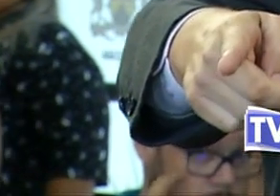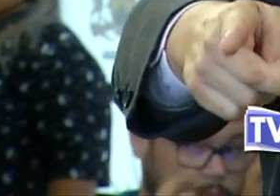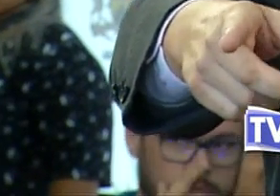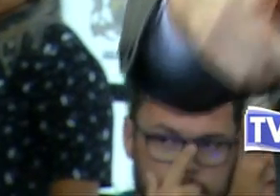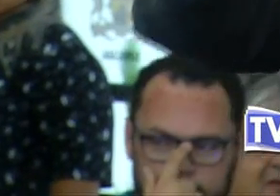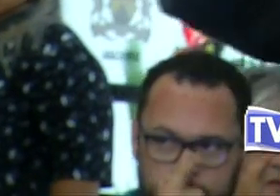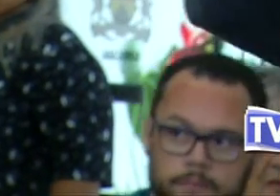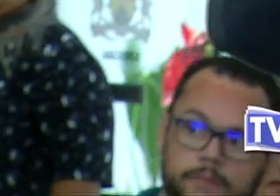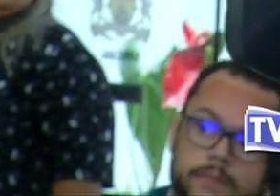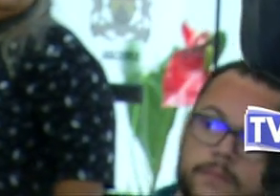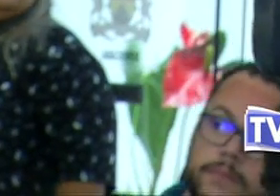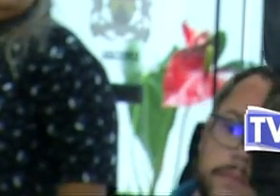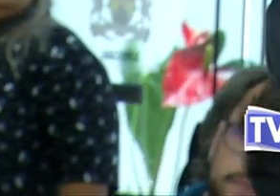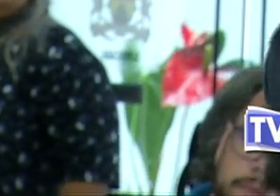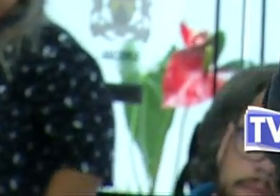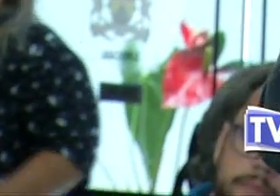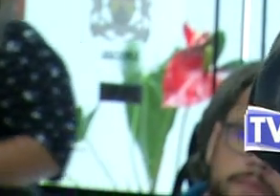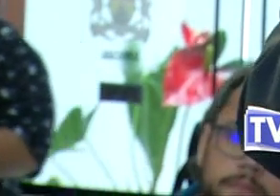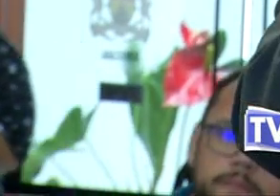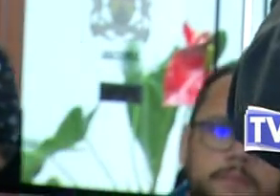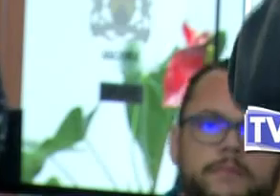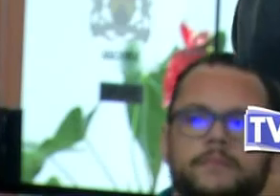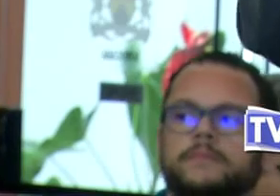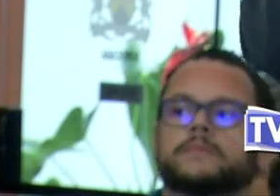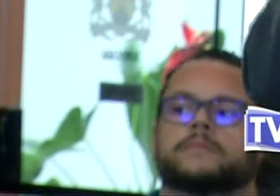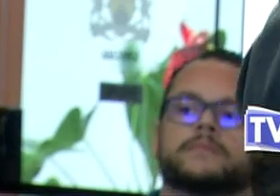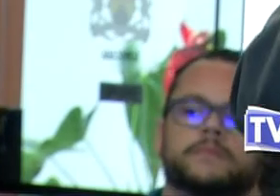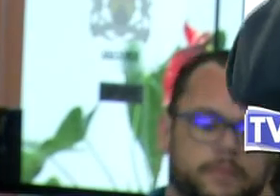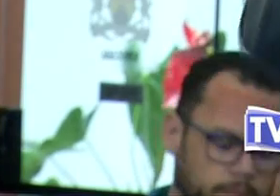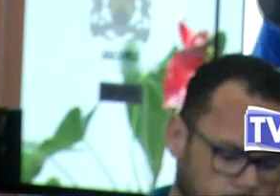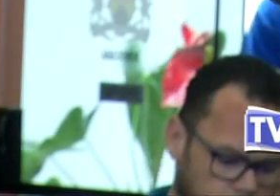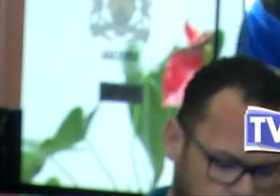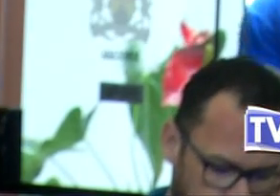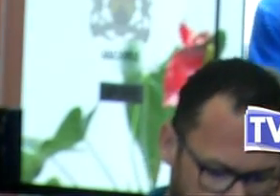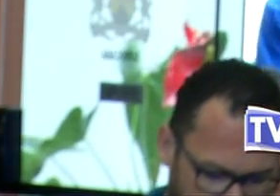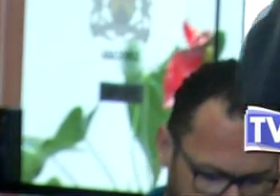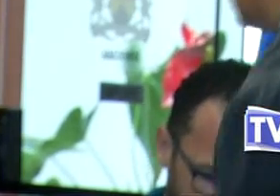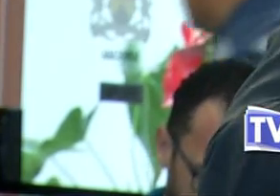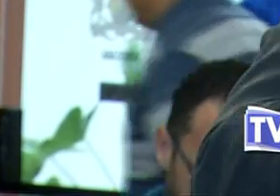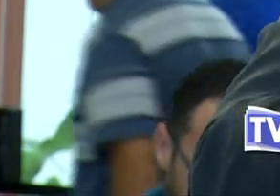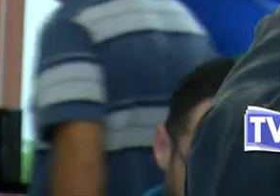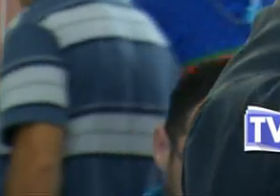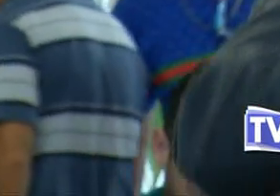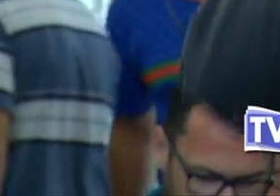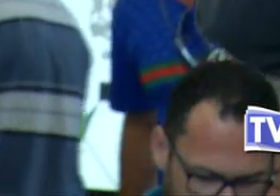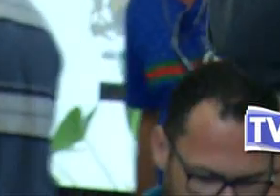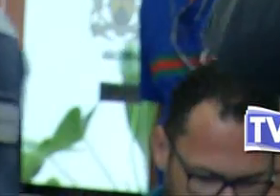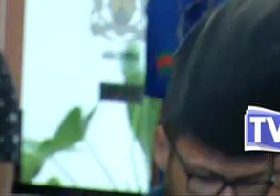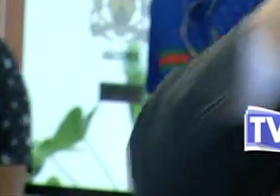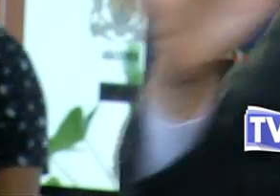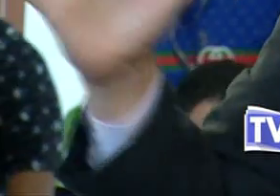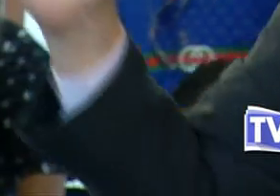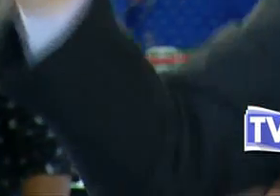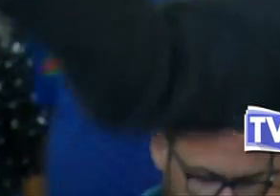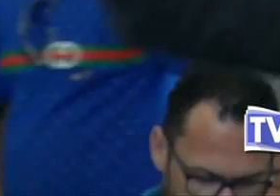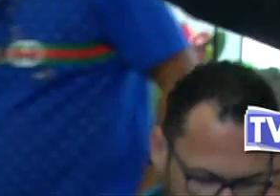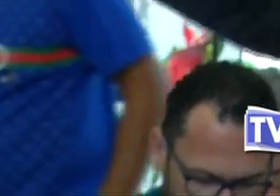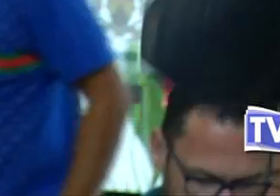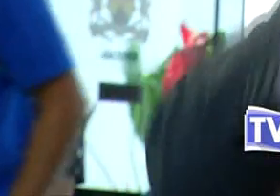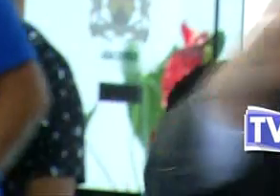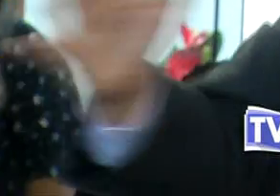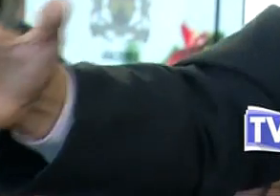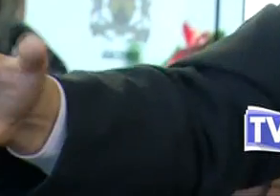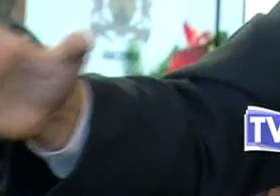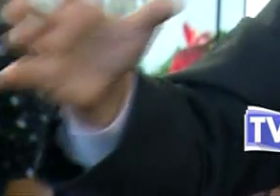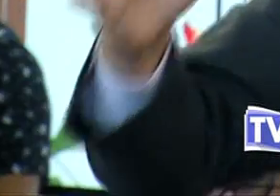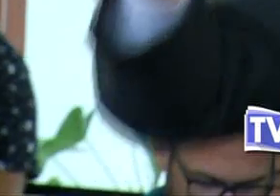hidrômetro e estão roubando muitos hidrômetros. Muitos hidrômetros e da residência também. Então, por isso, colocando esse monitoramento